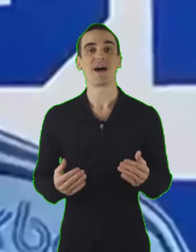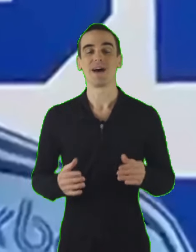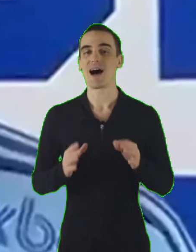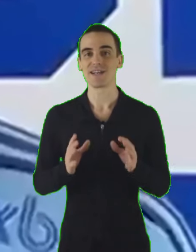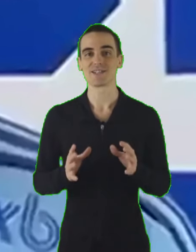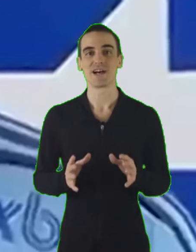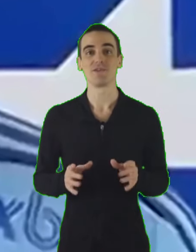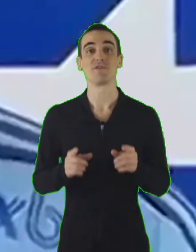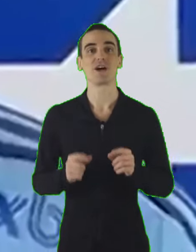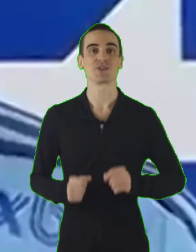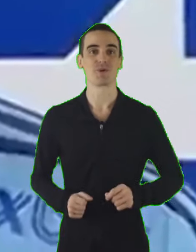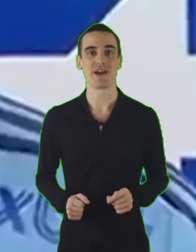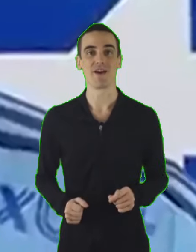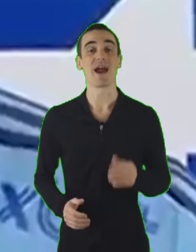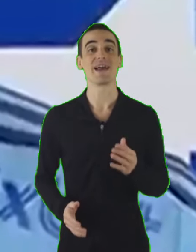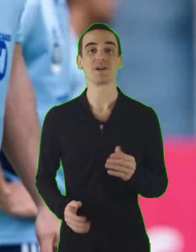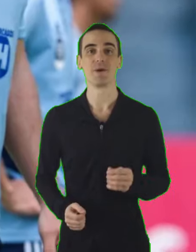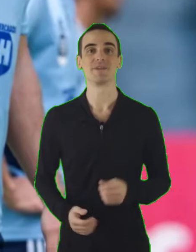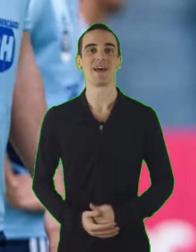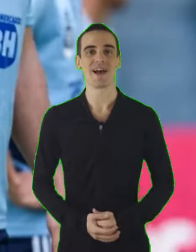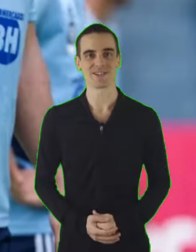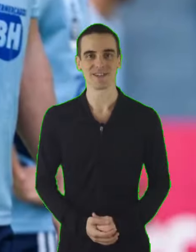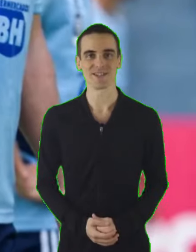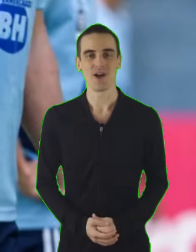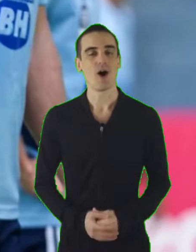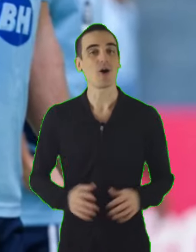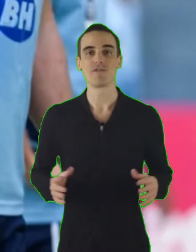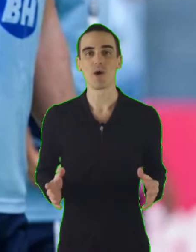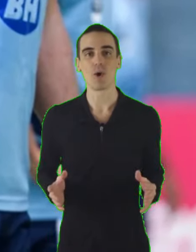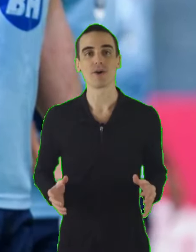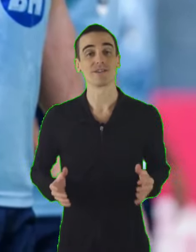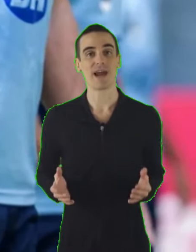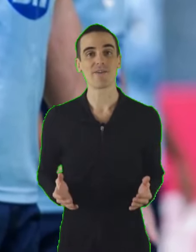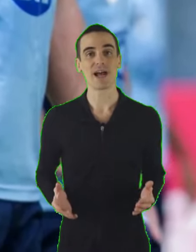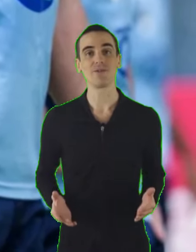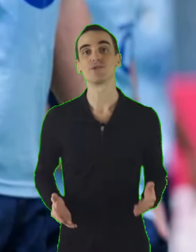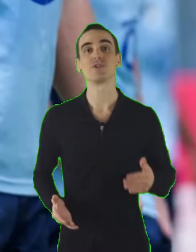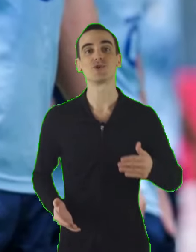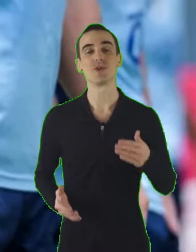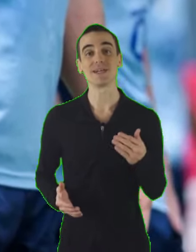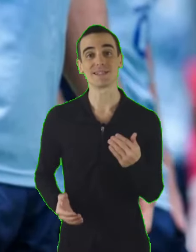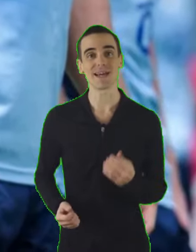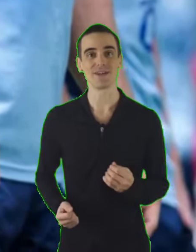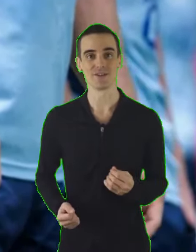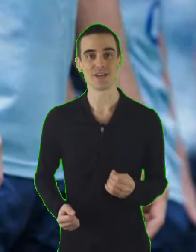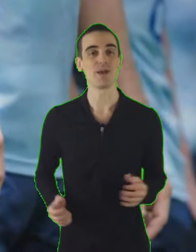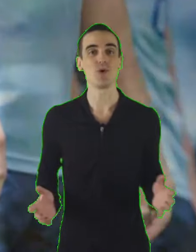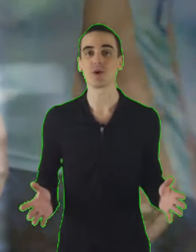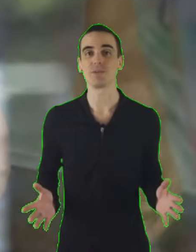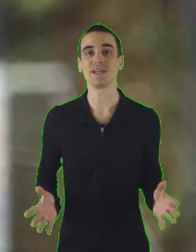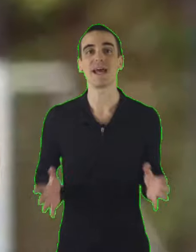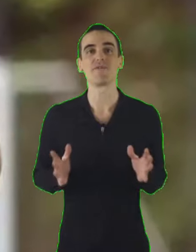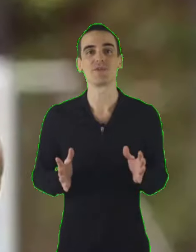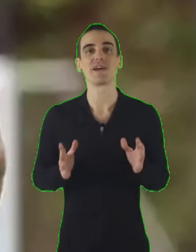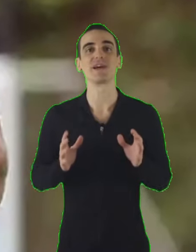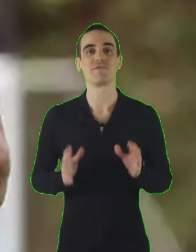específicos na Toca da Raposa segundo em Belo Horizonte ainda sobre os cuidados do departamento médico do clube Apesar de desfalcar o Cruzeiro há